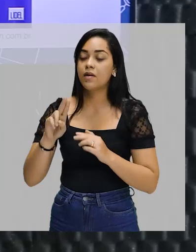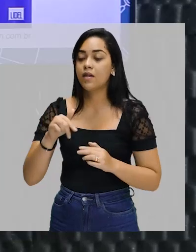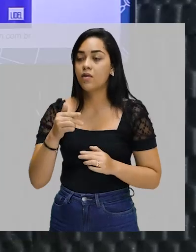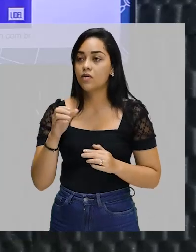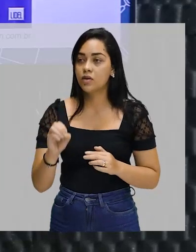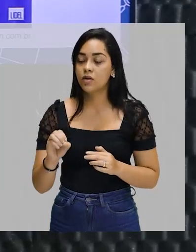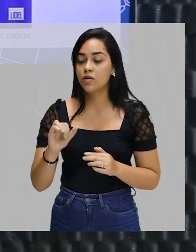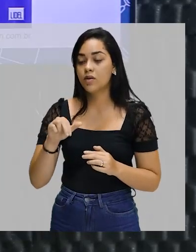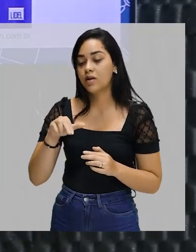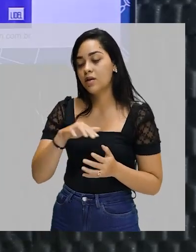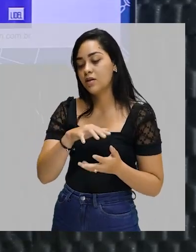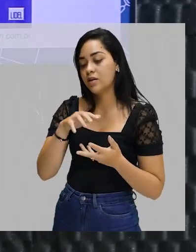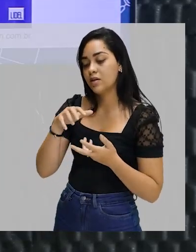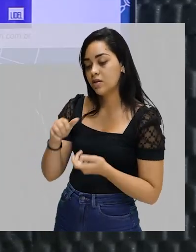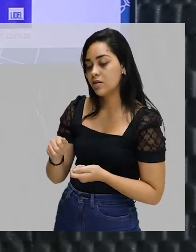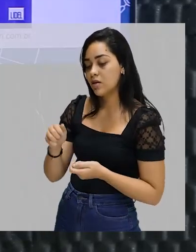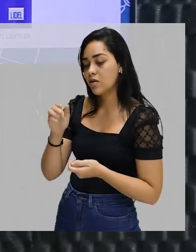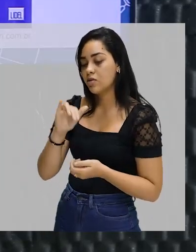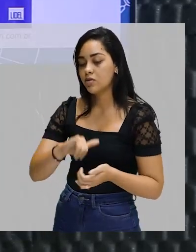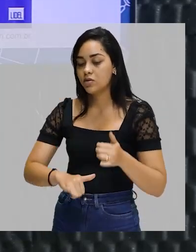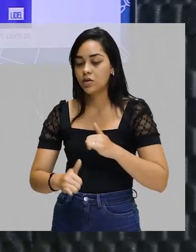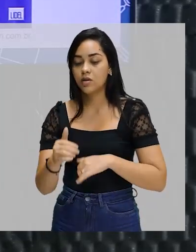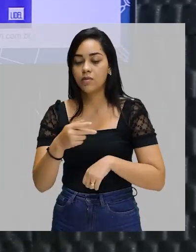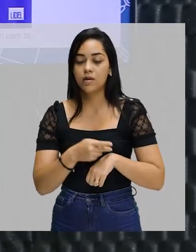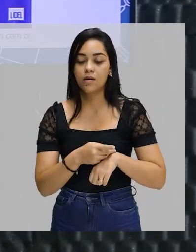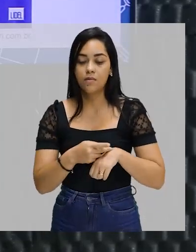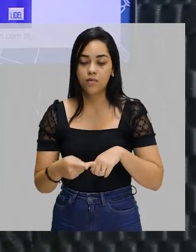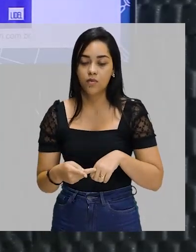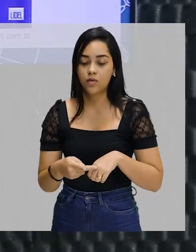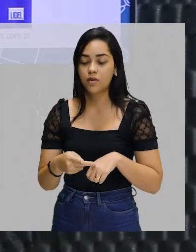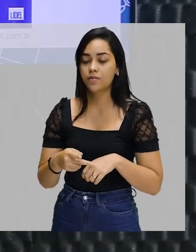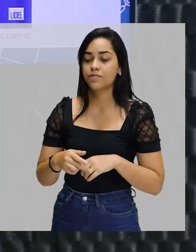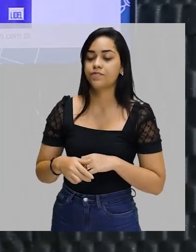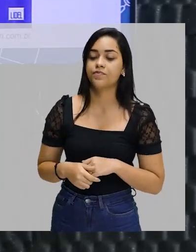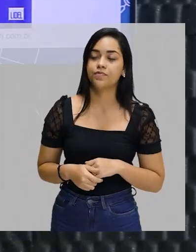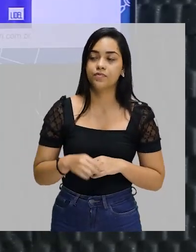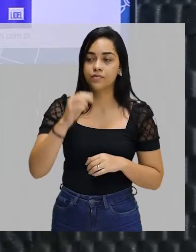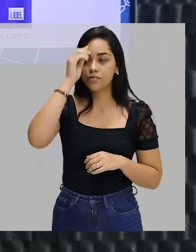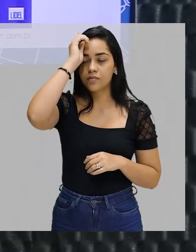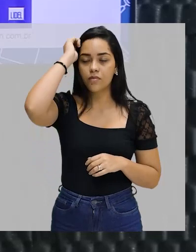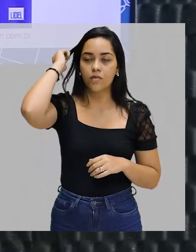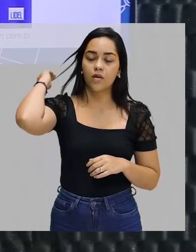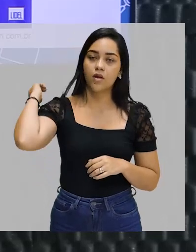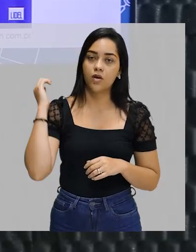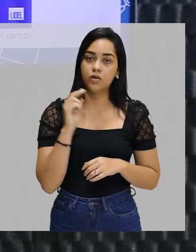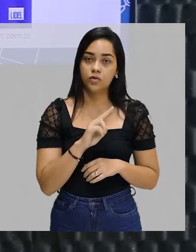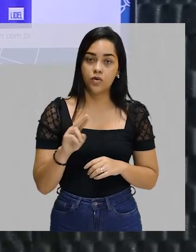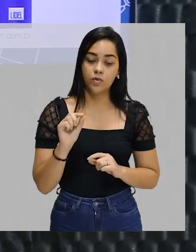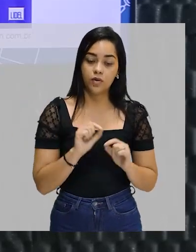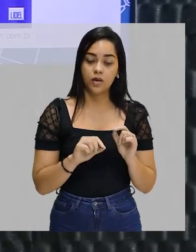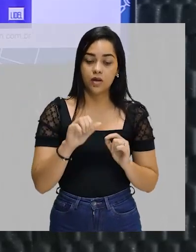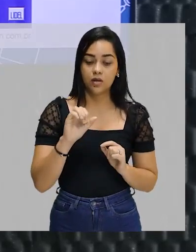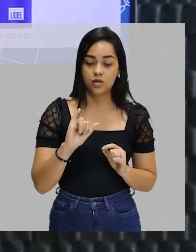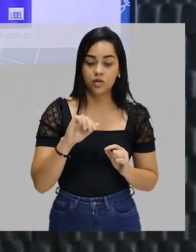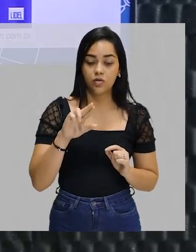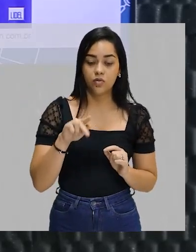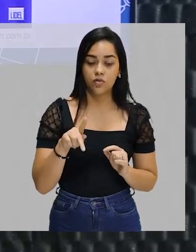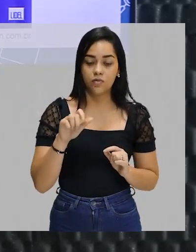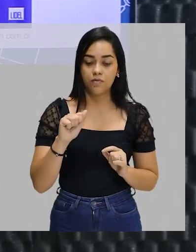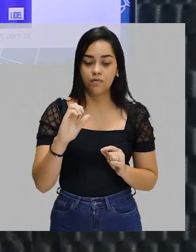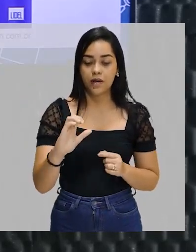União Internacional de Química Pura e Aplicada. Nós chamamos esse órgão de